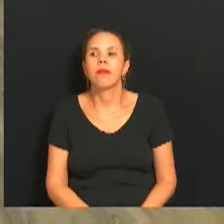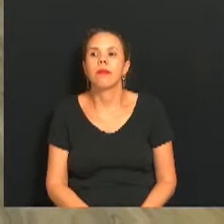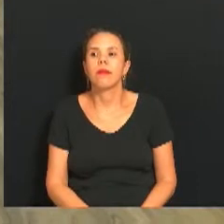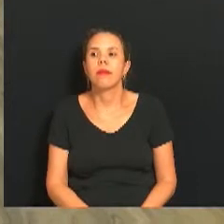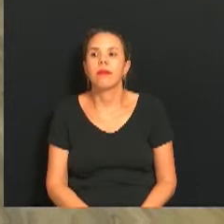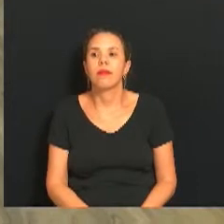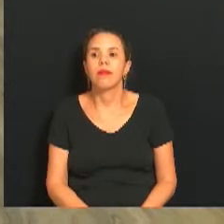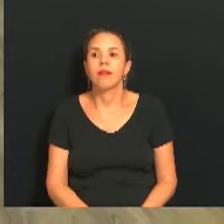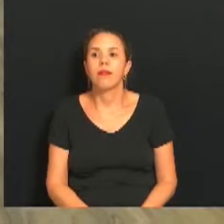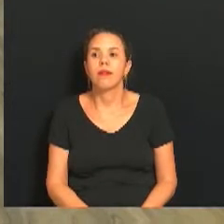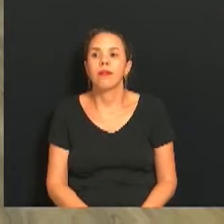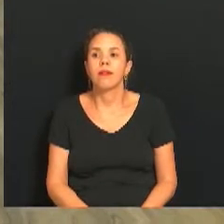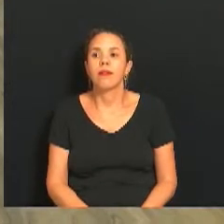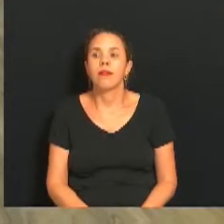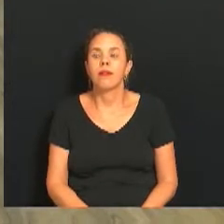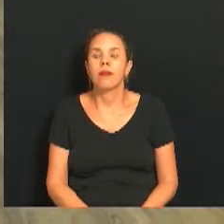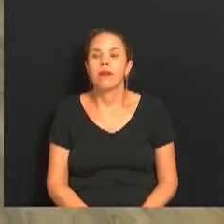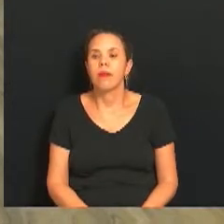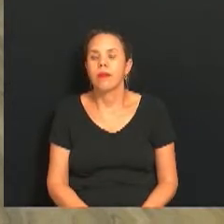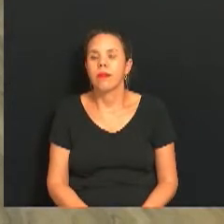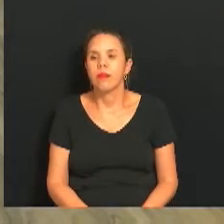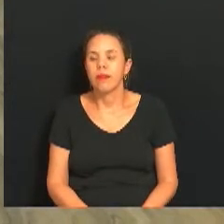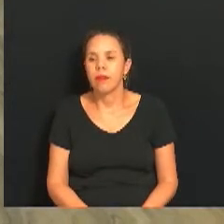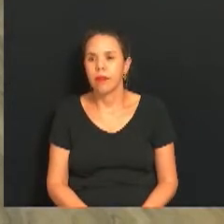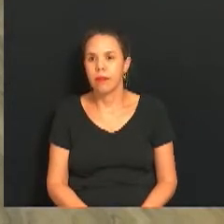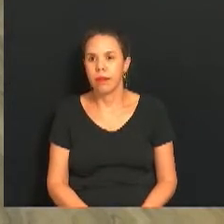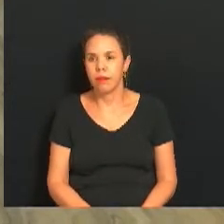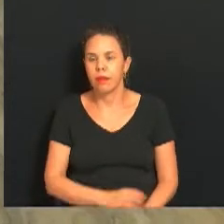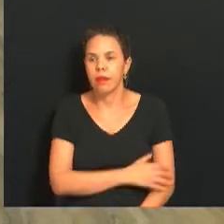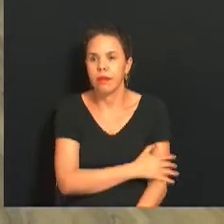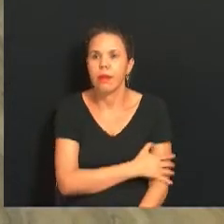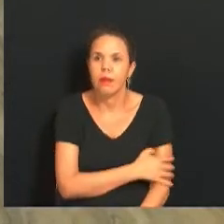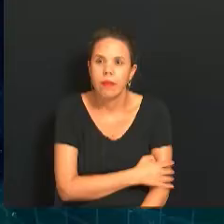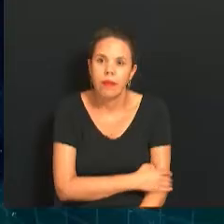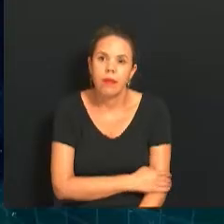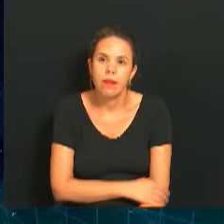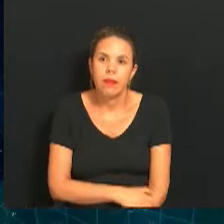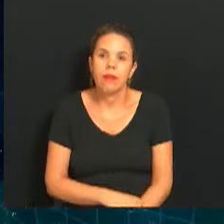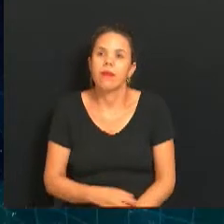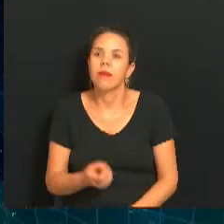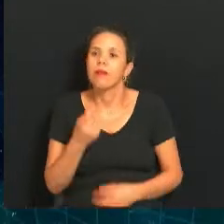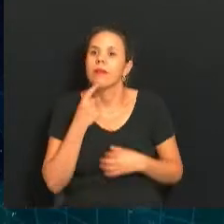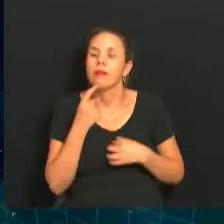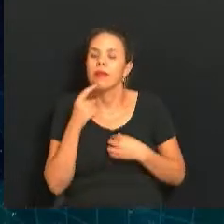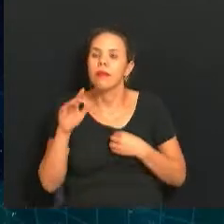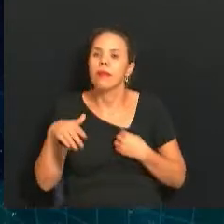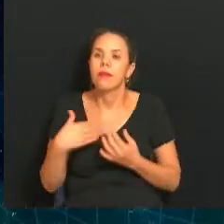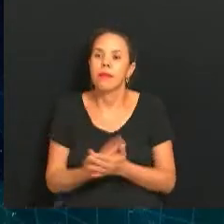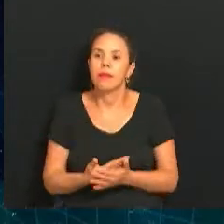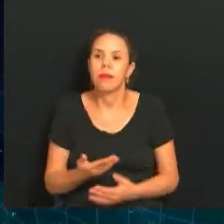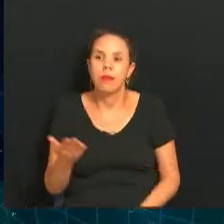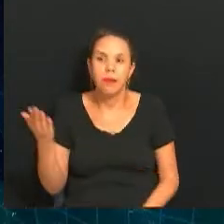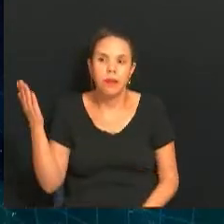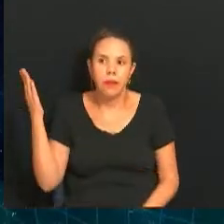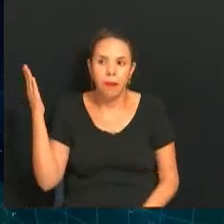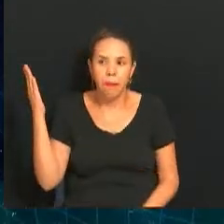498.671 casos confirmados nos 21 municípios da RMC e Campinas, até esta quinta-feira,